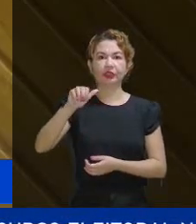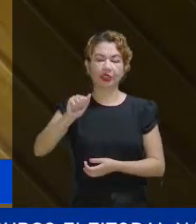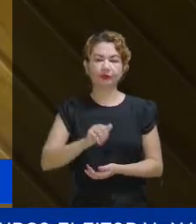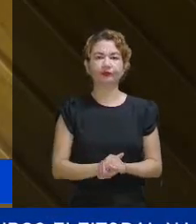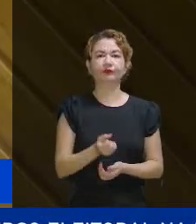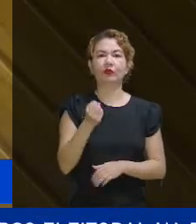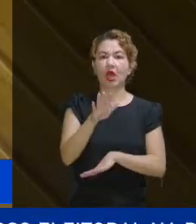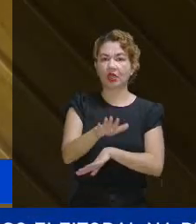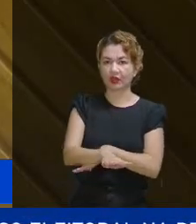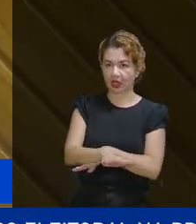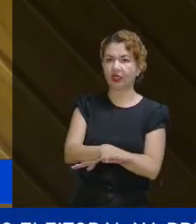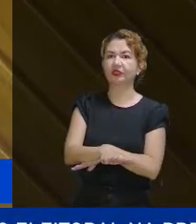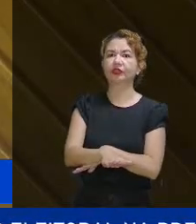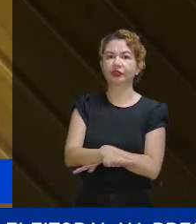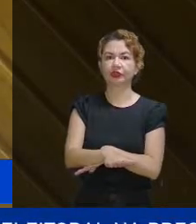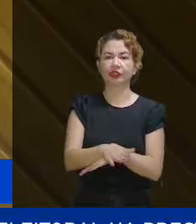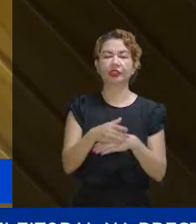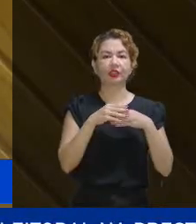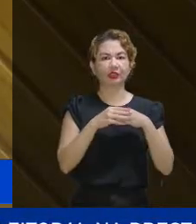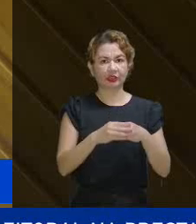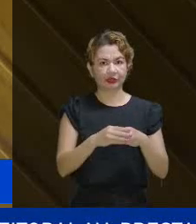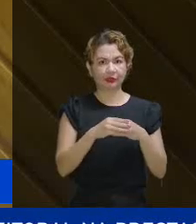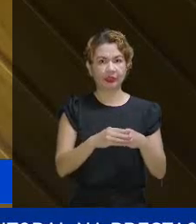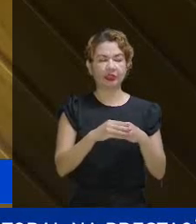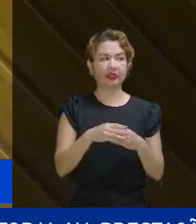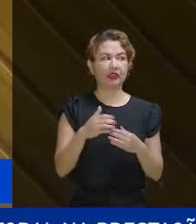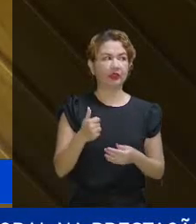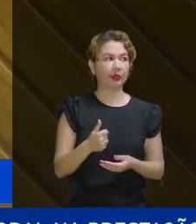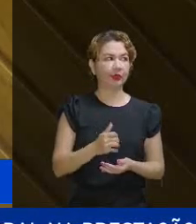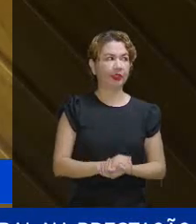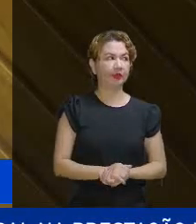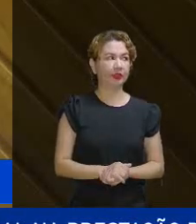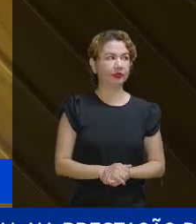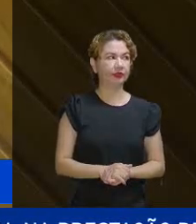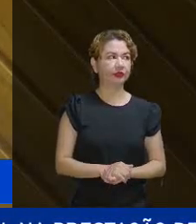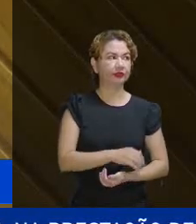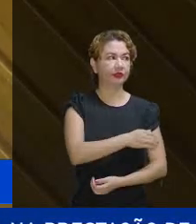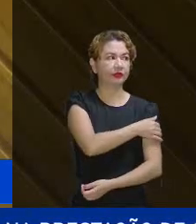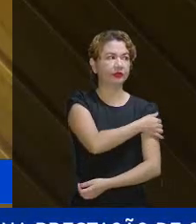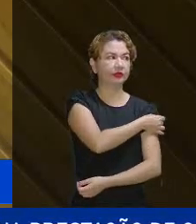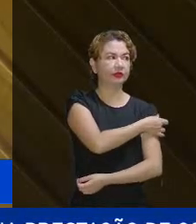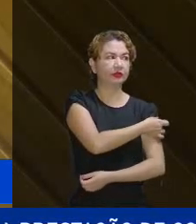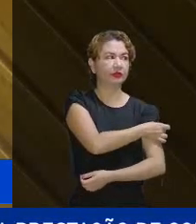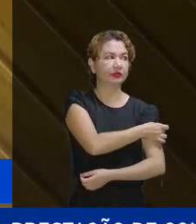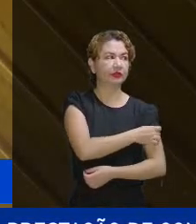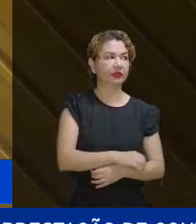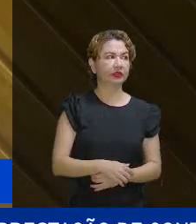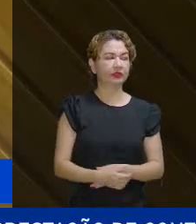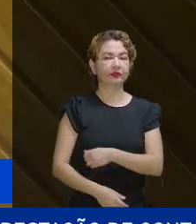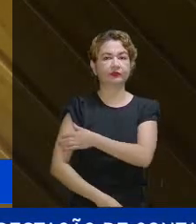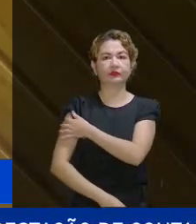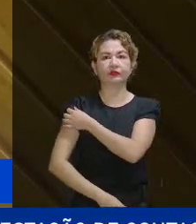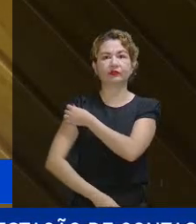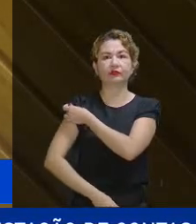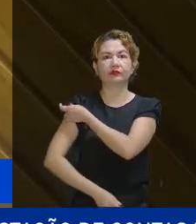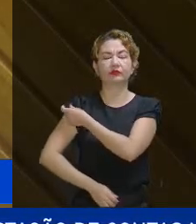Boa tarde, excelência. Quero parabenizar, primeiramente, a sua Foco na presidência. advogada Gláucia Costa. Ela é